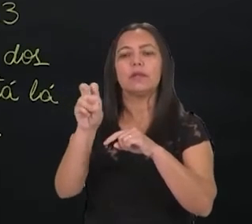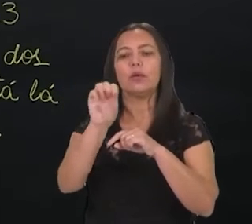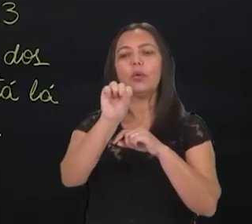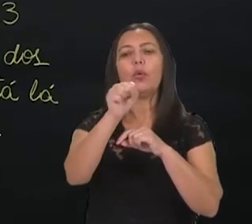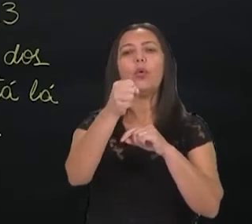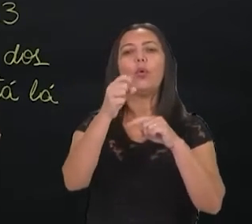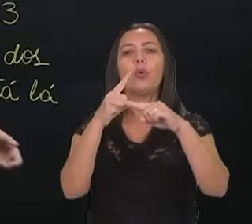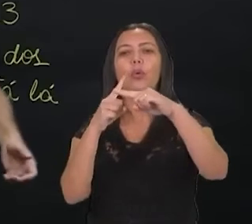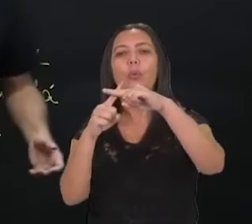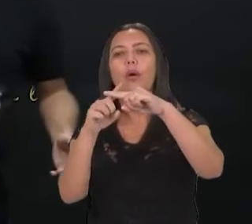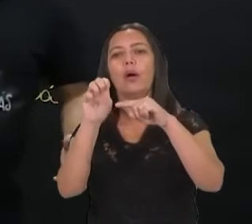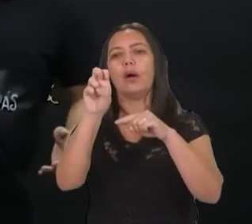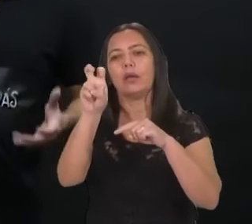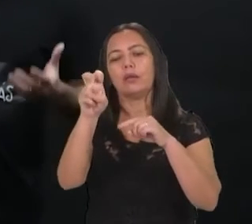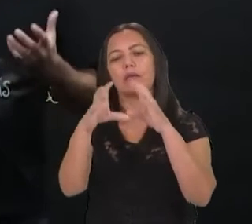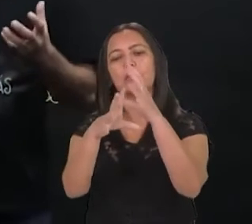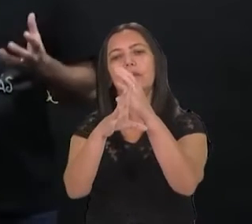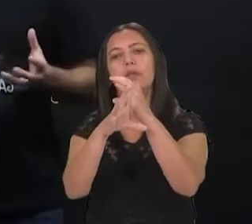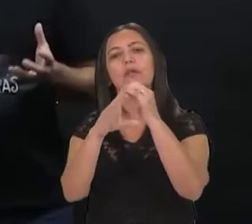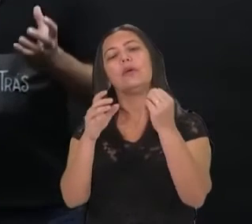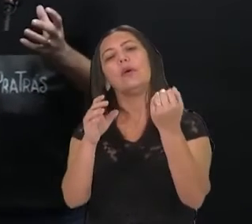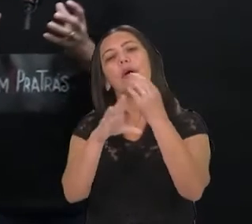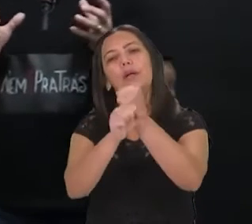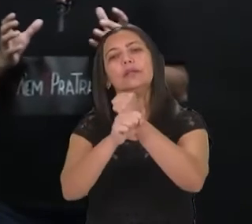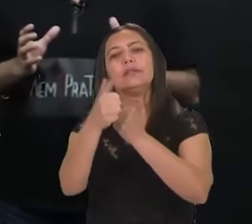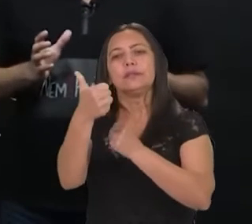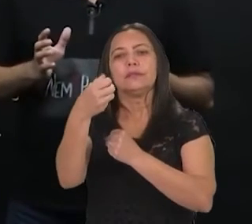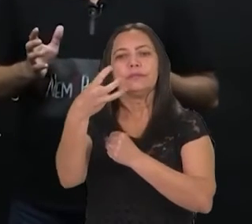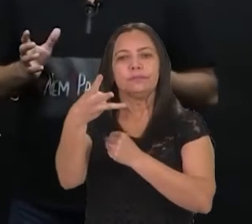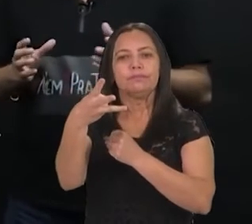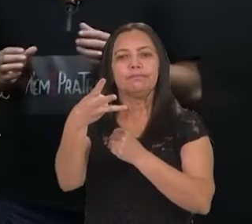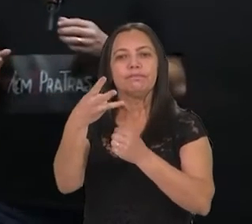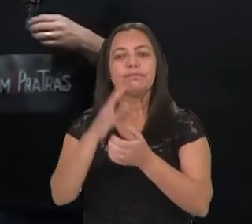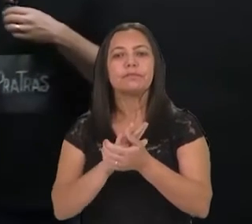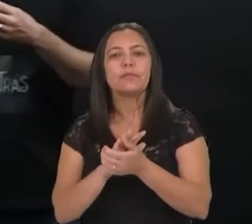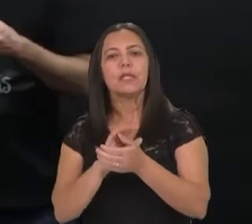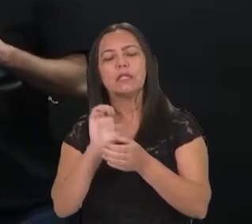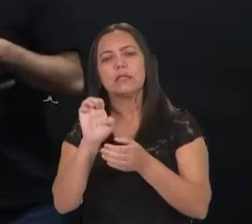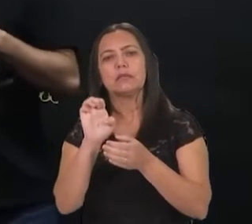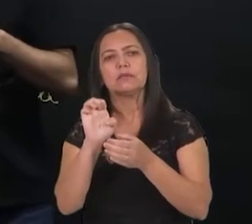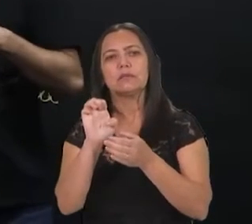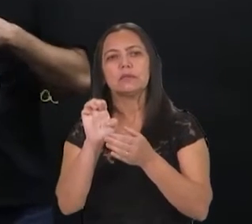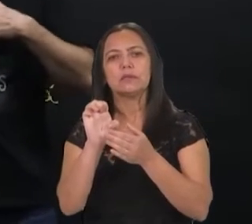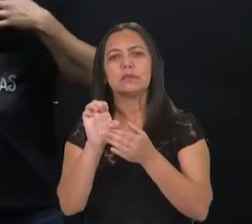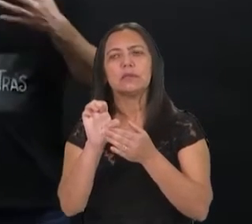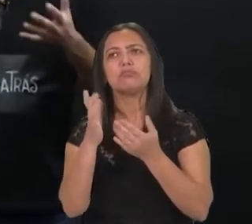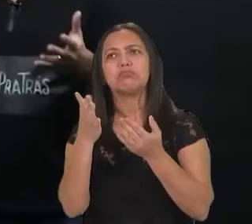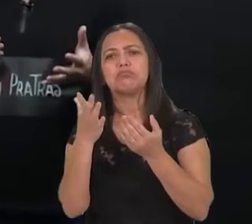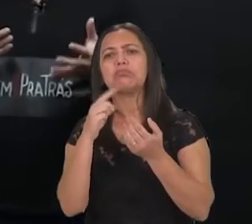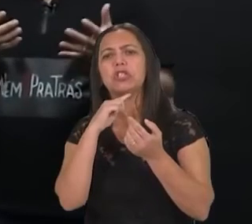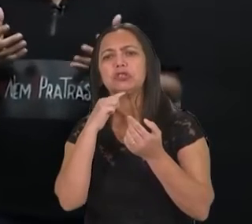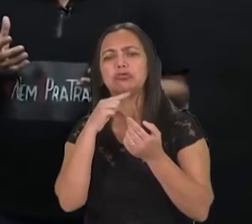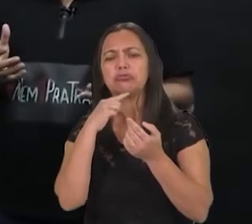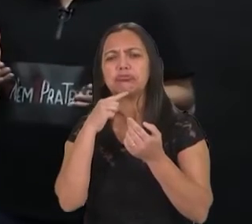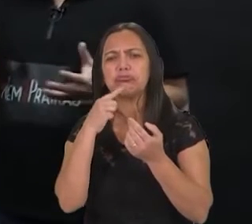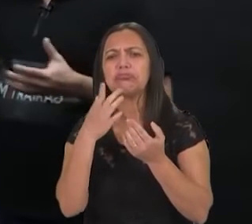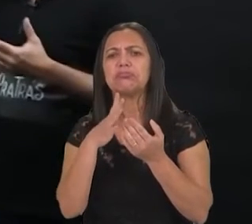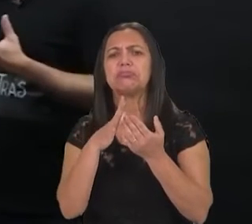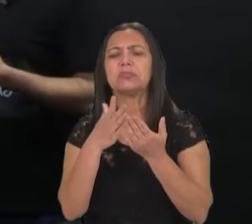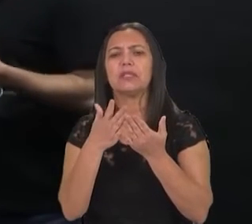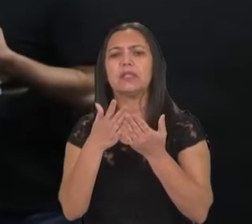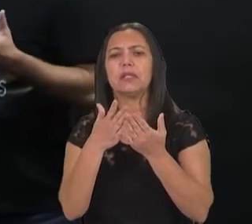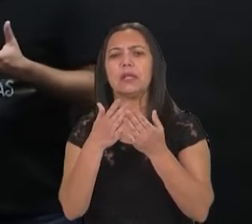8 mais 5 é igual a 13. Isso quer dizer o seguinte, pessoal, que se você tiver um pouco de dificuldade no